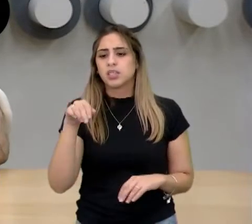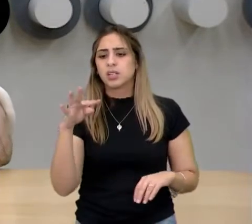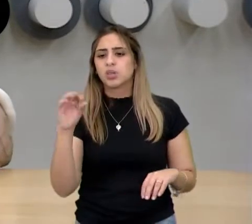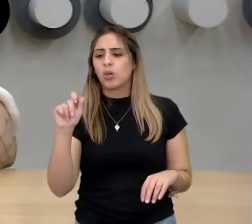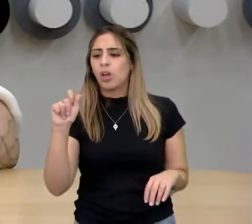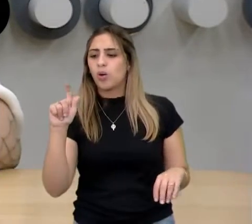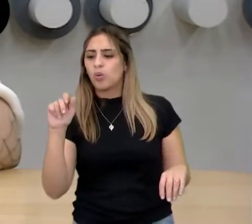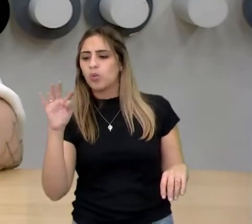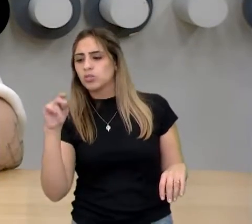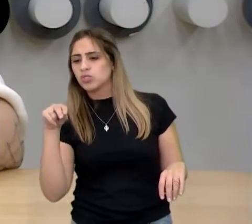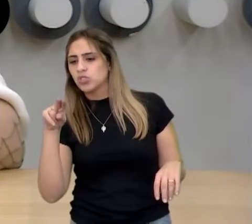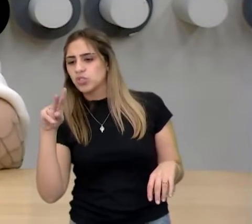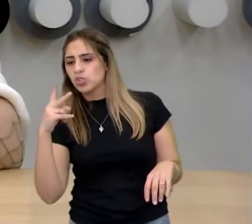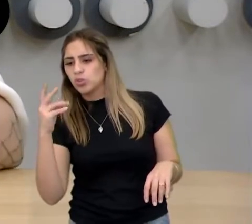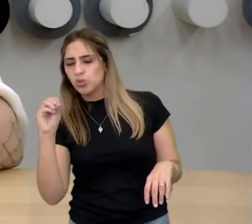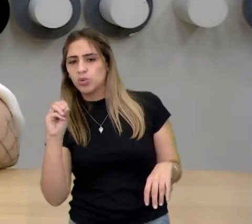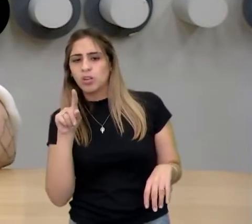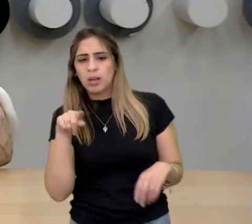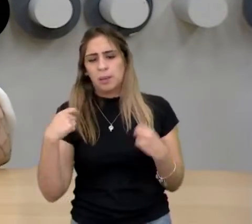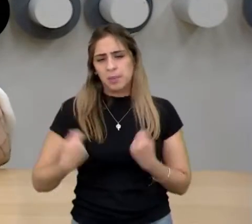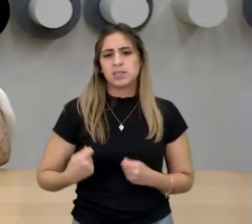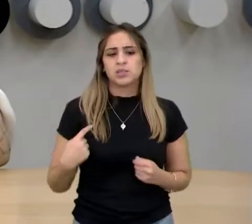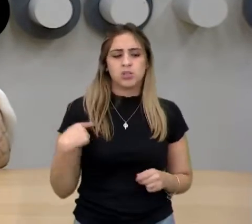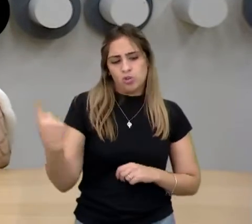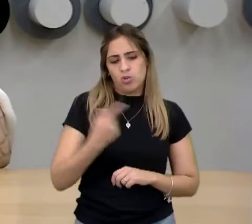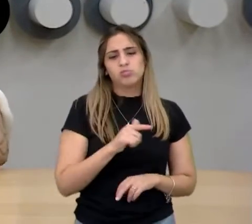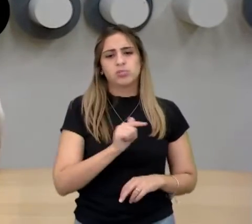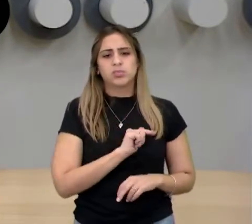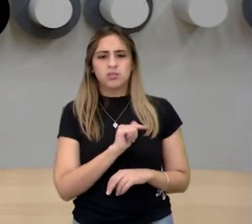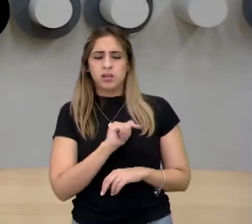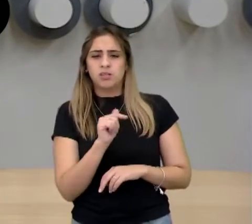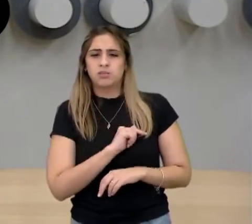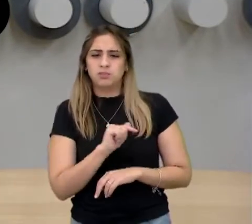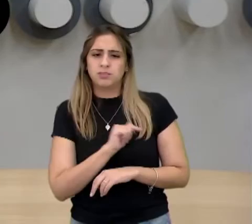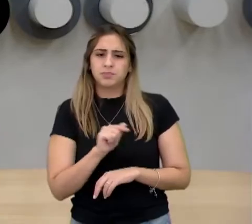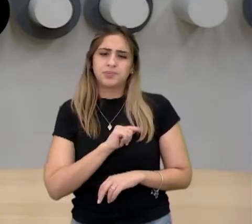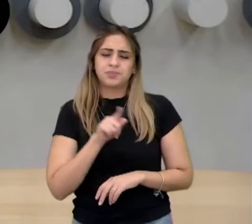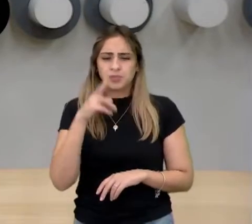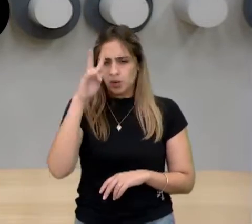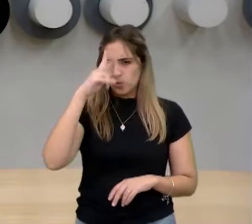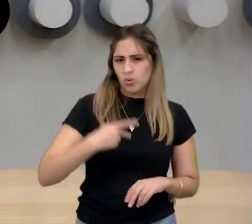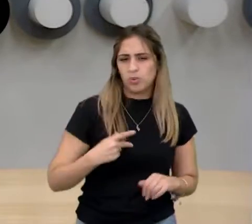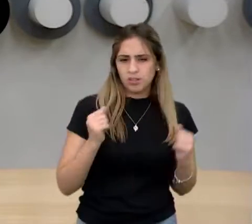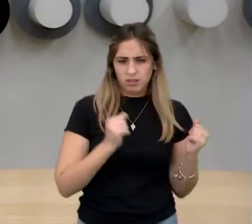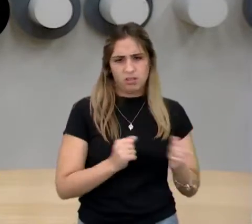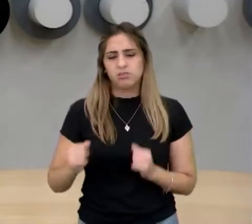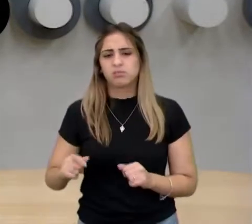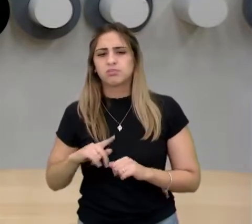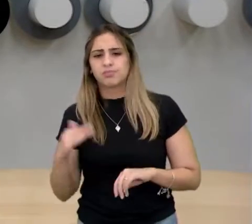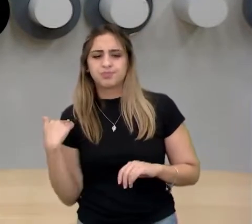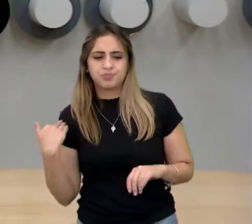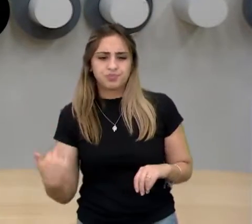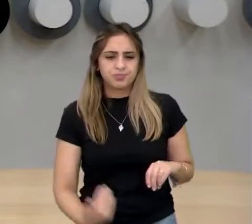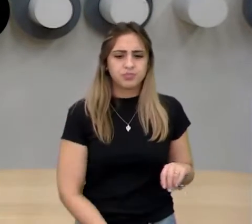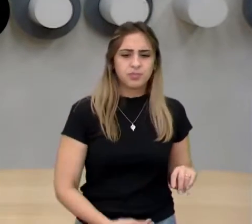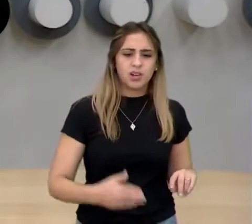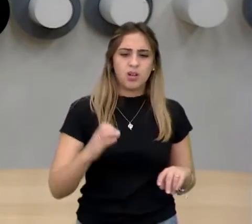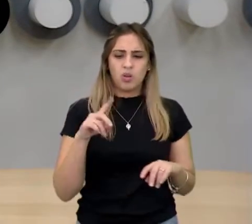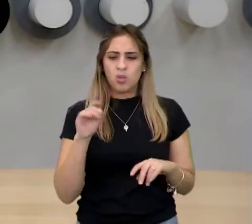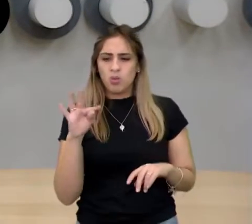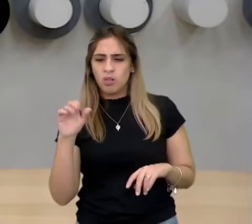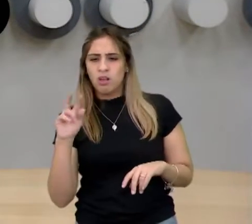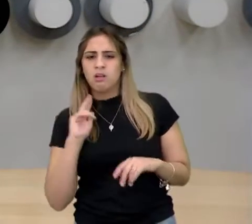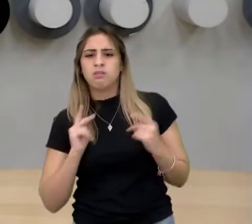Que pensava o seguinte: não, é preciso que nós tenhamos um poder, uma autoridade, né? Que governe a conduta humana,